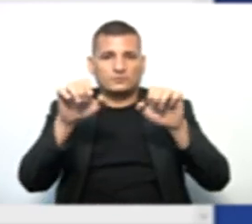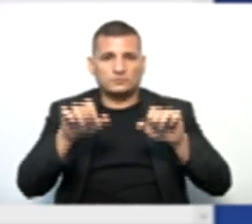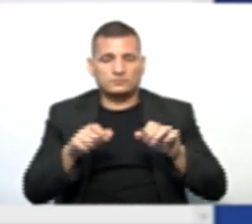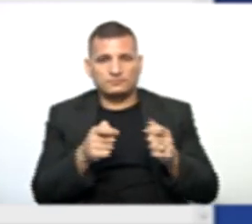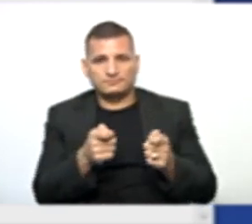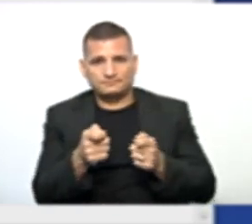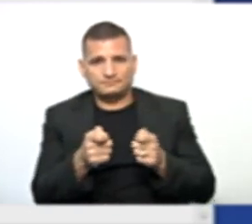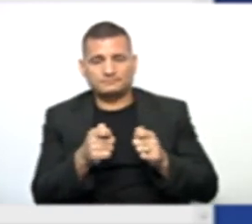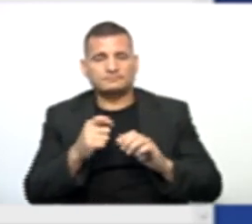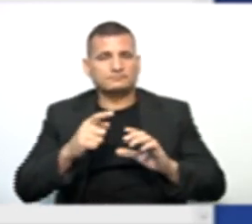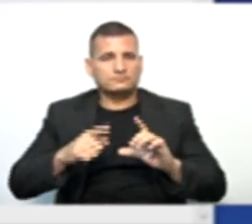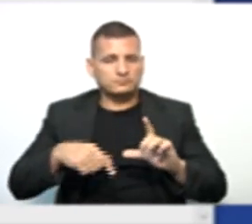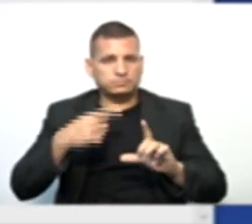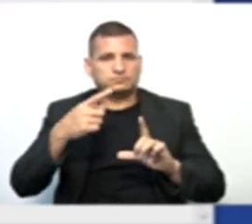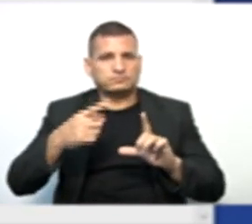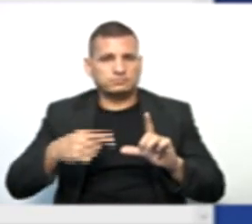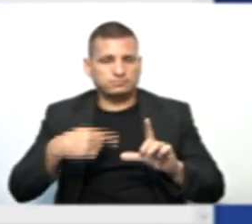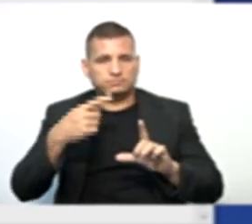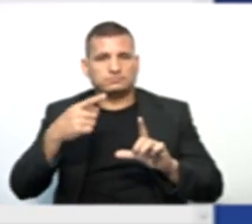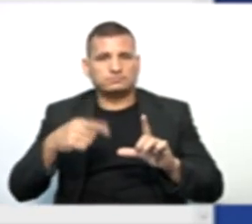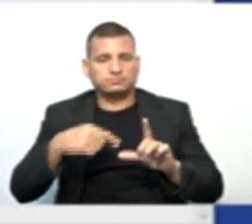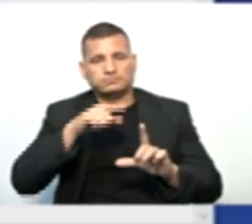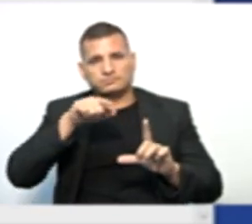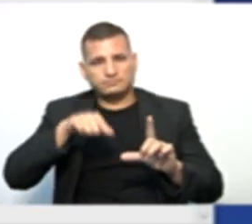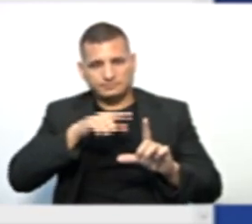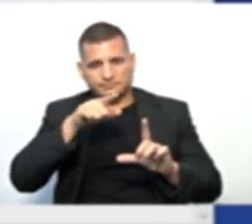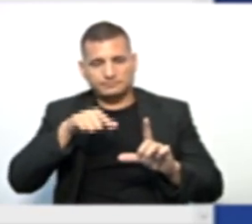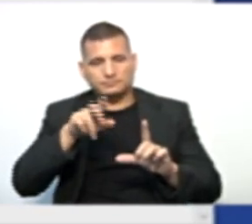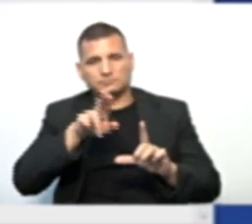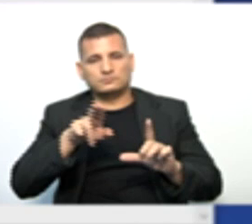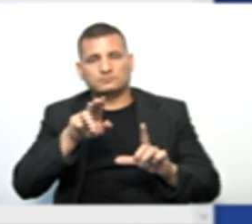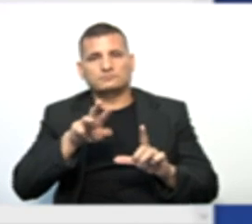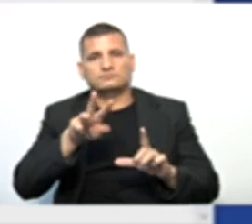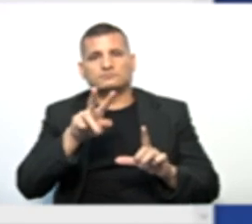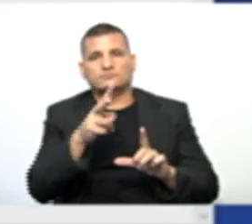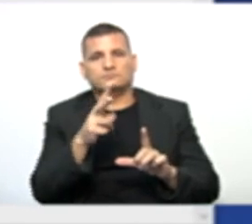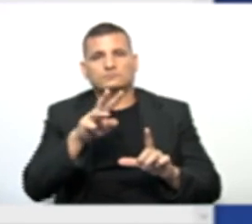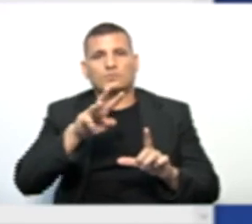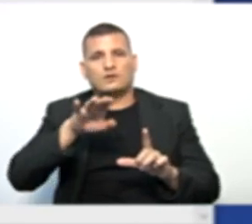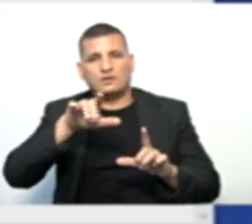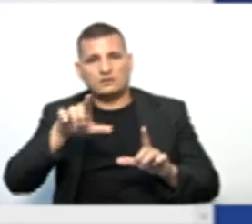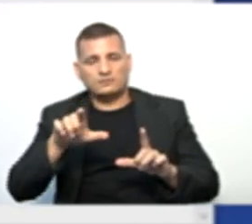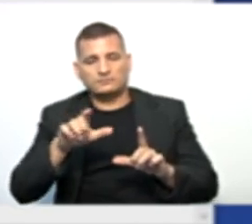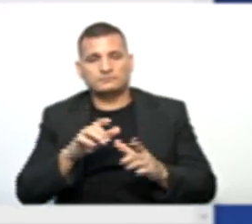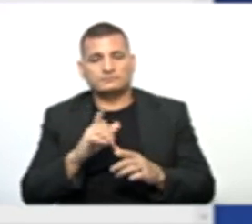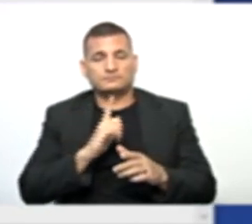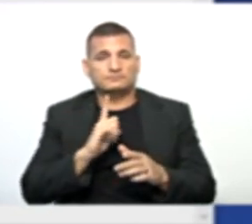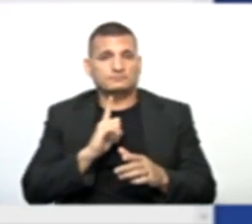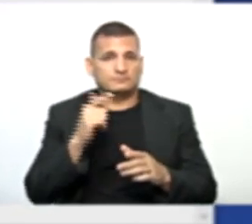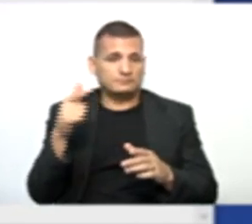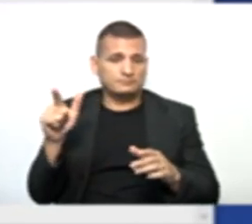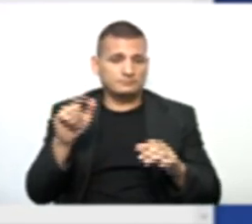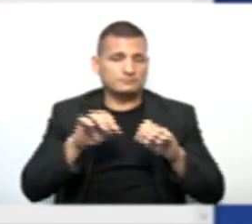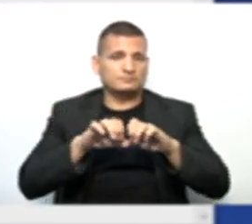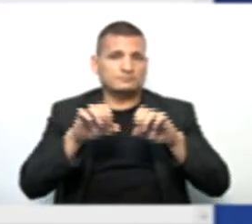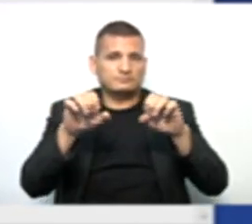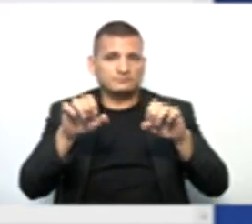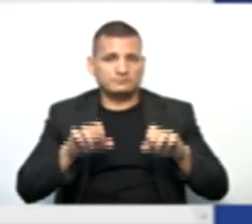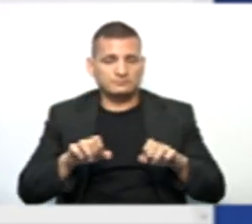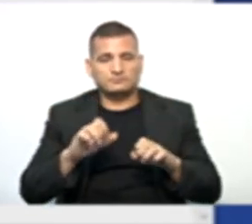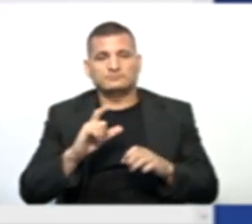de repetição utilizando o comando while. Nós temos outro tipo de estrutura de repetição,